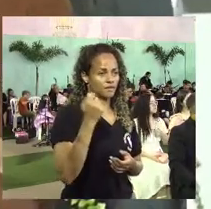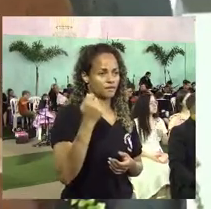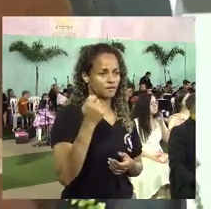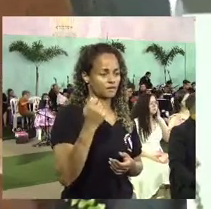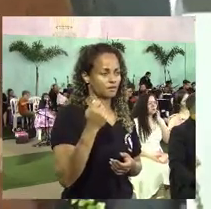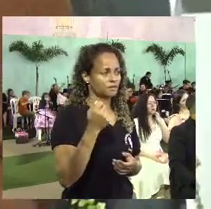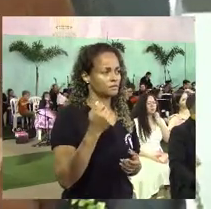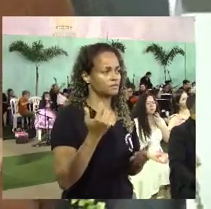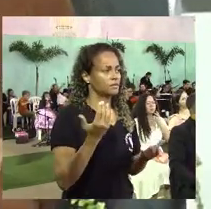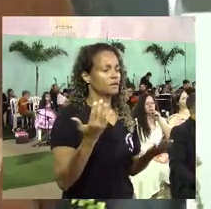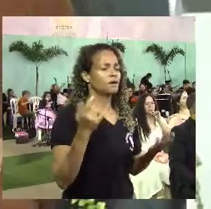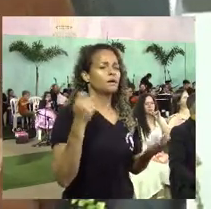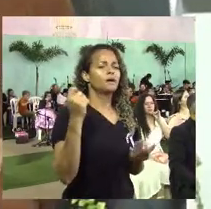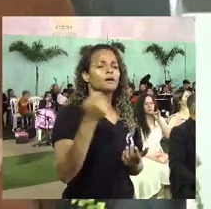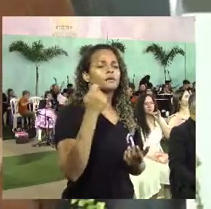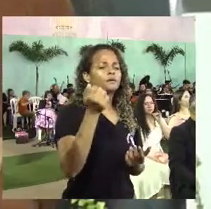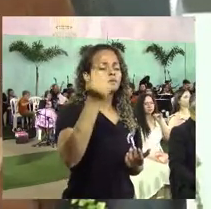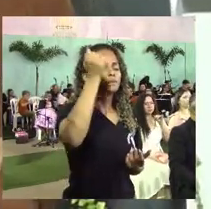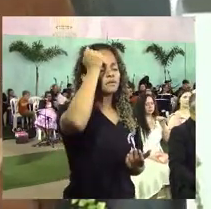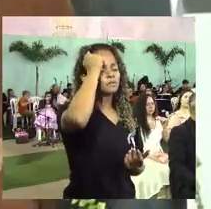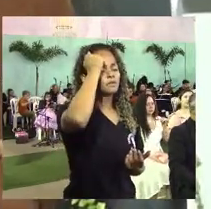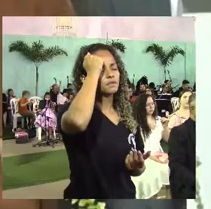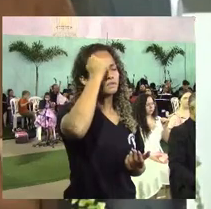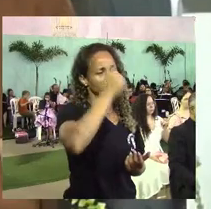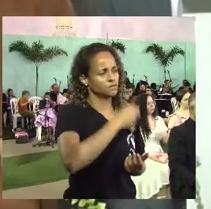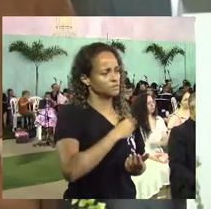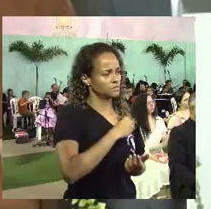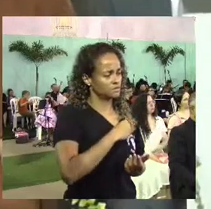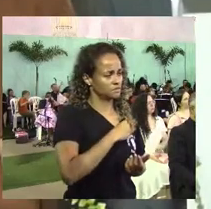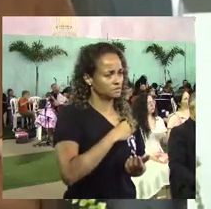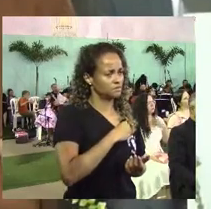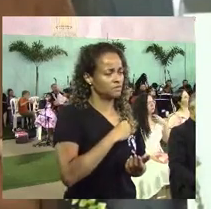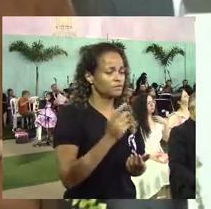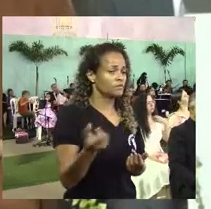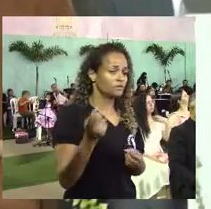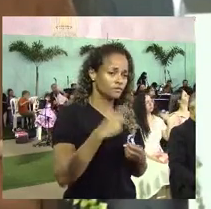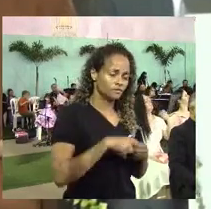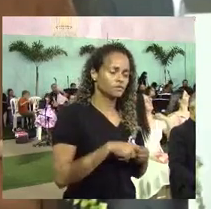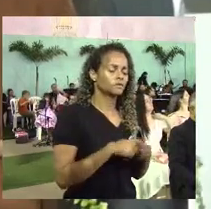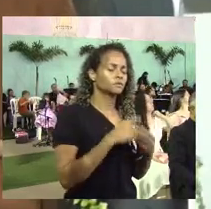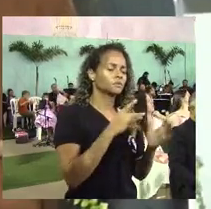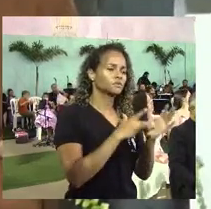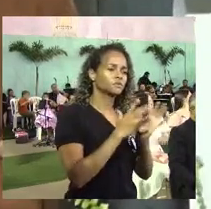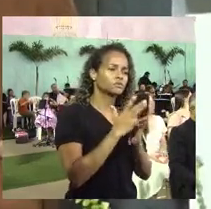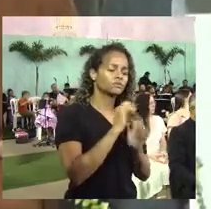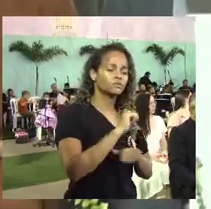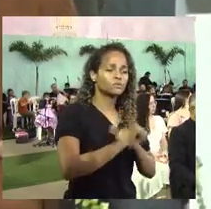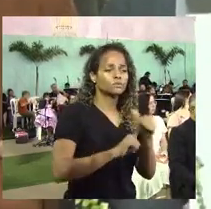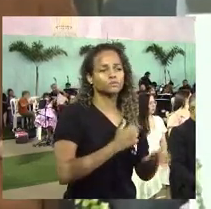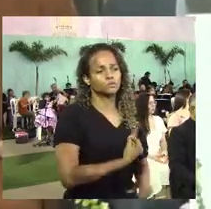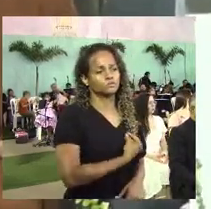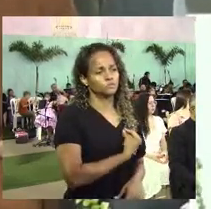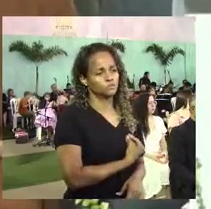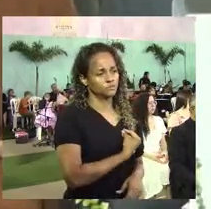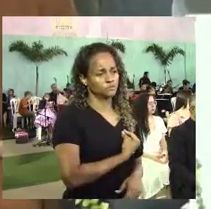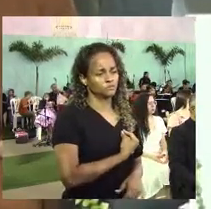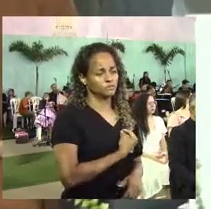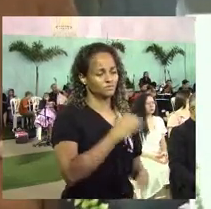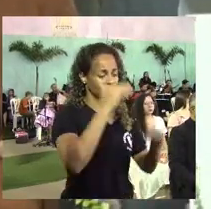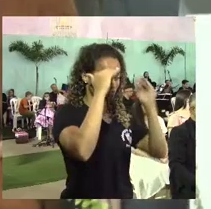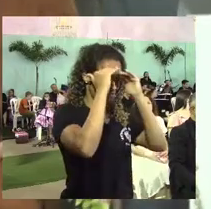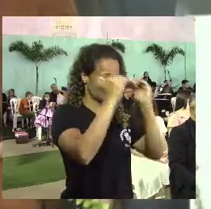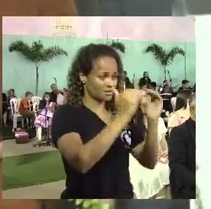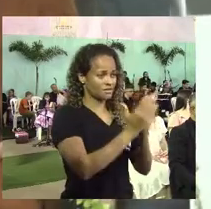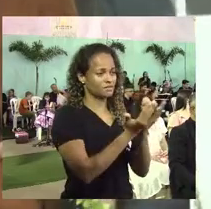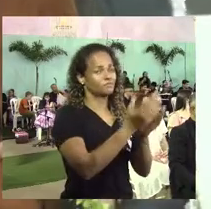Ariquemes arrependa-se dos seus pecados volte-se para Jesus Cristo converta-se o evangelho porque